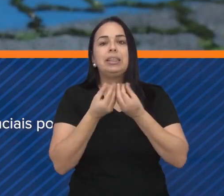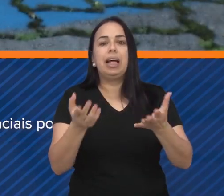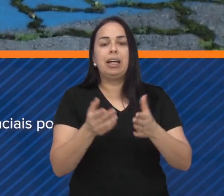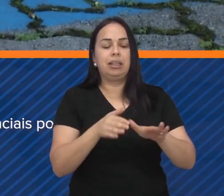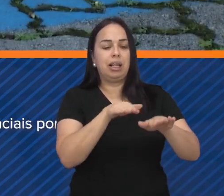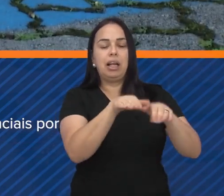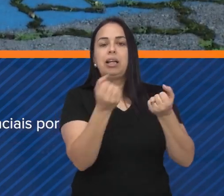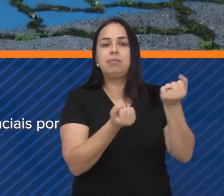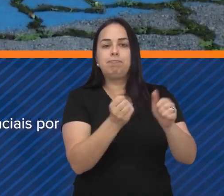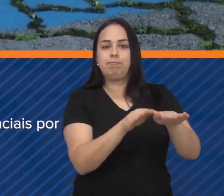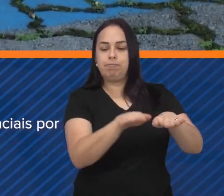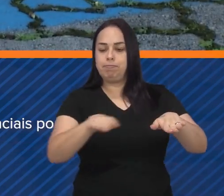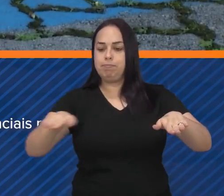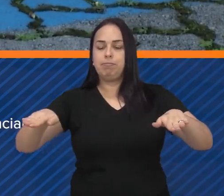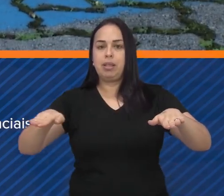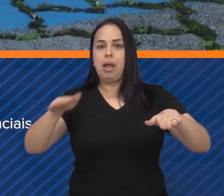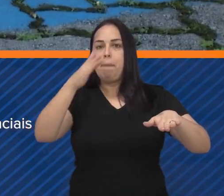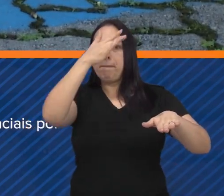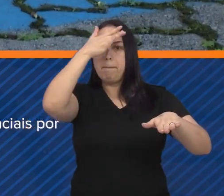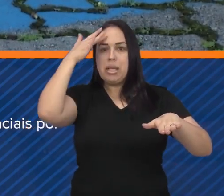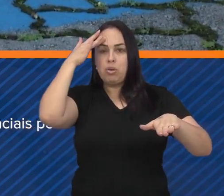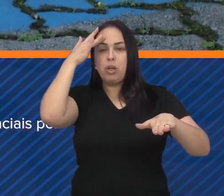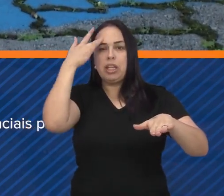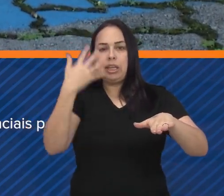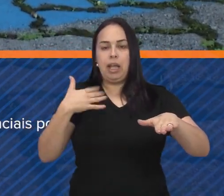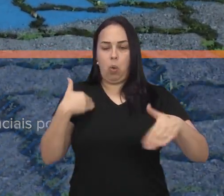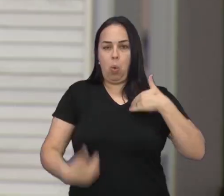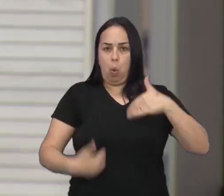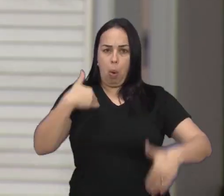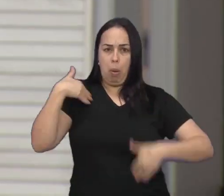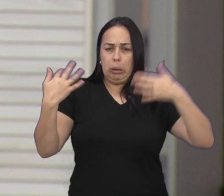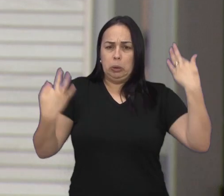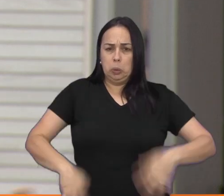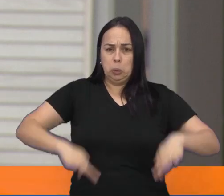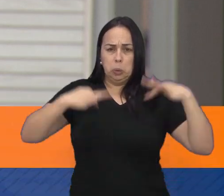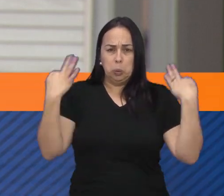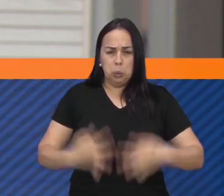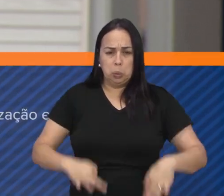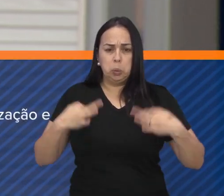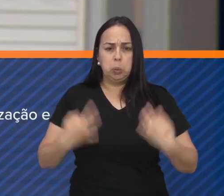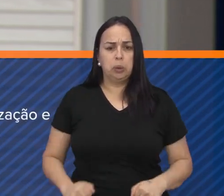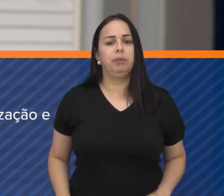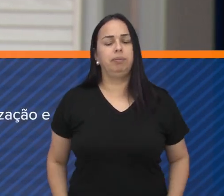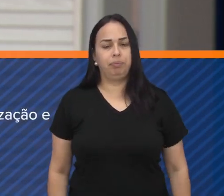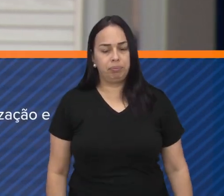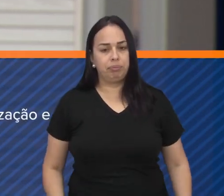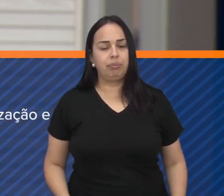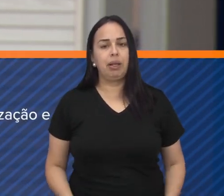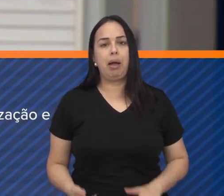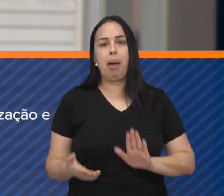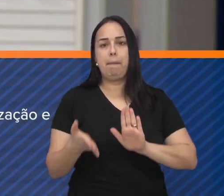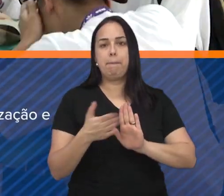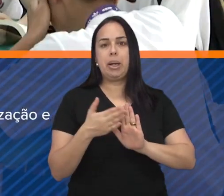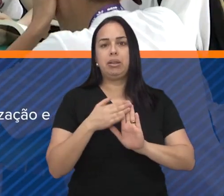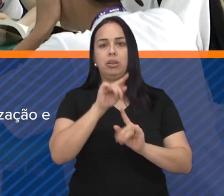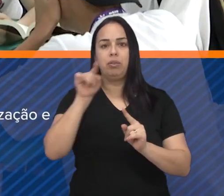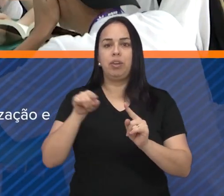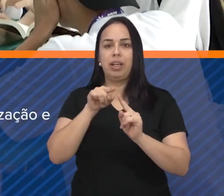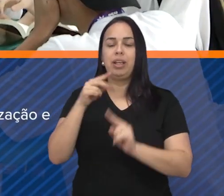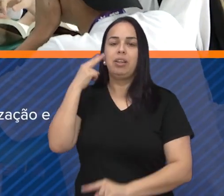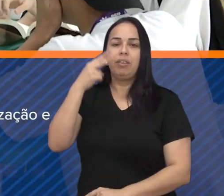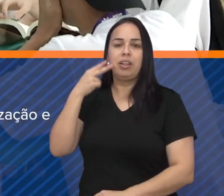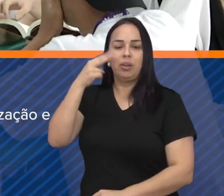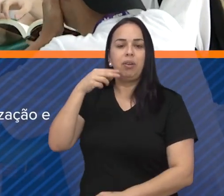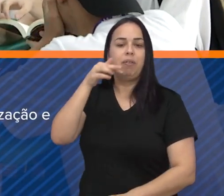uso de vagas preferenciais para pessoas com fibromialgia. Também segue na pauta o projeto do vereador Fabião, que tem como